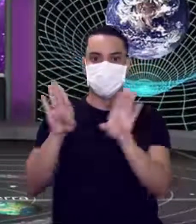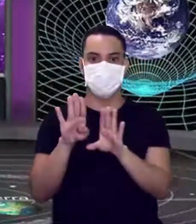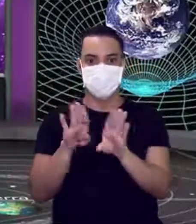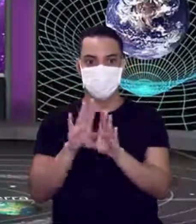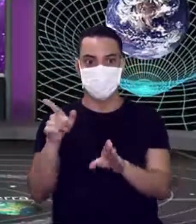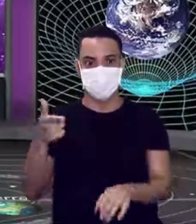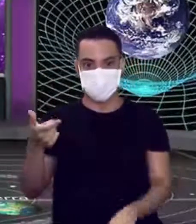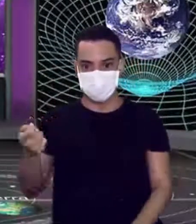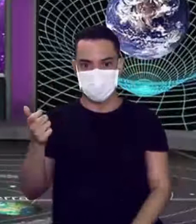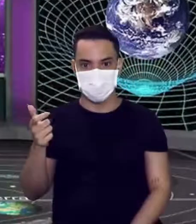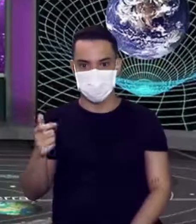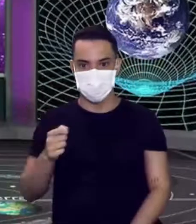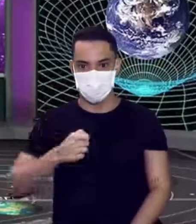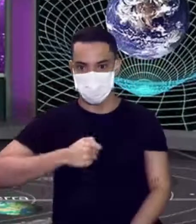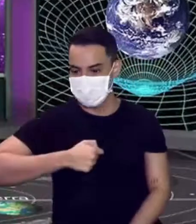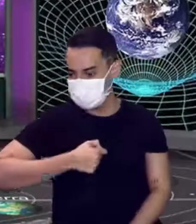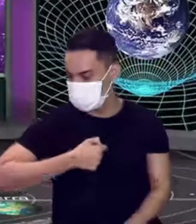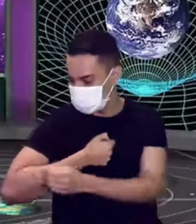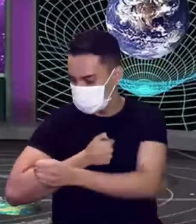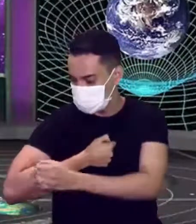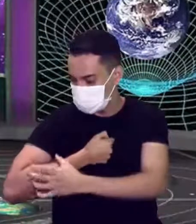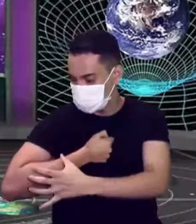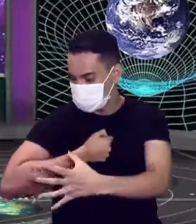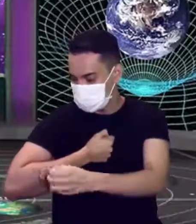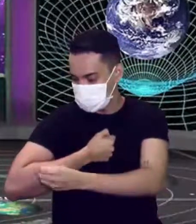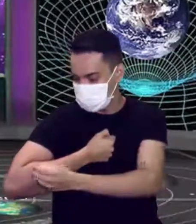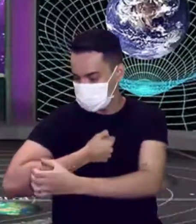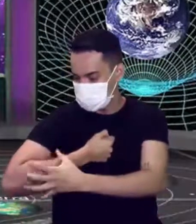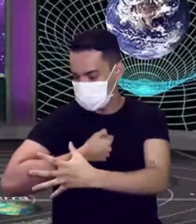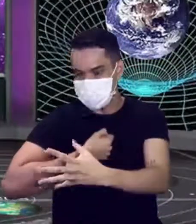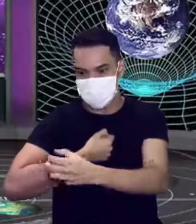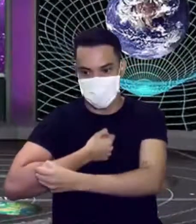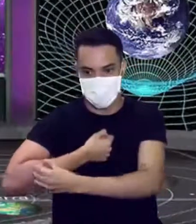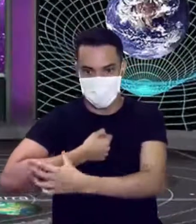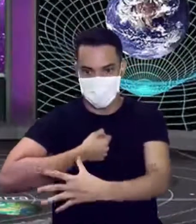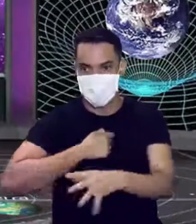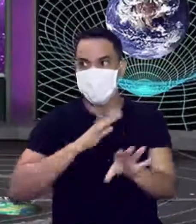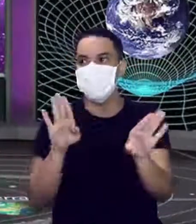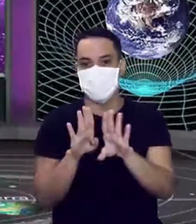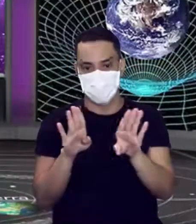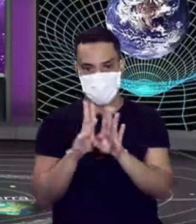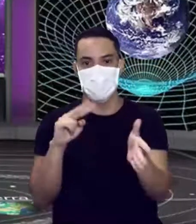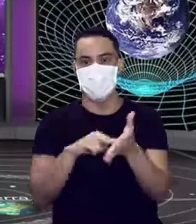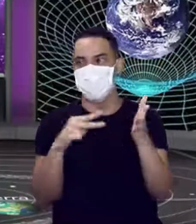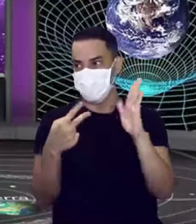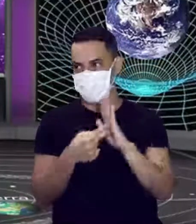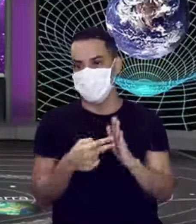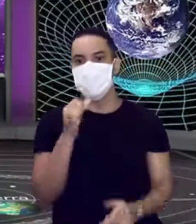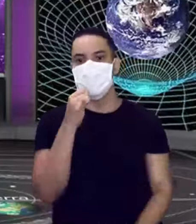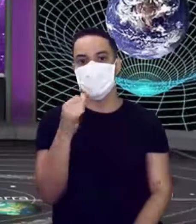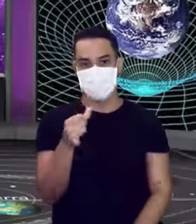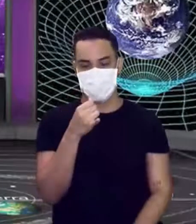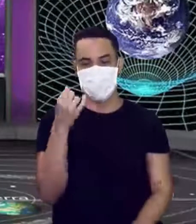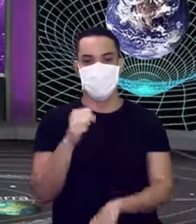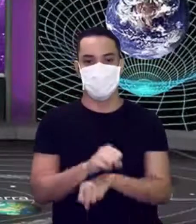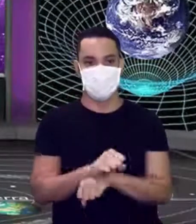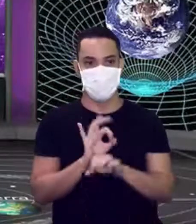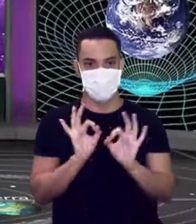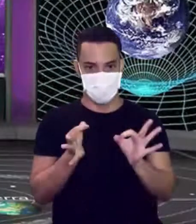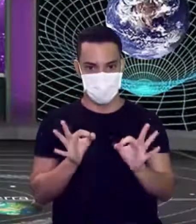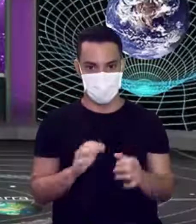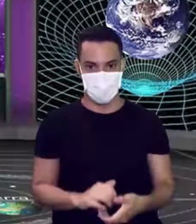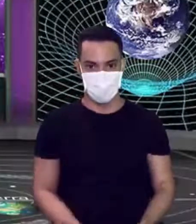você desliga, você encosta o braço, você sente os seus cabelinhos arrepiarem. Também é, pessoal, eletricidade estática, tá